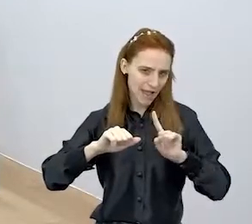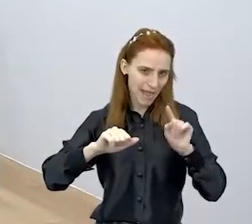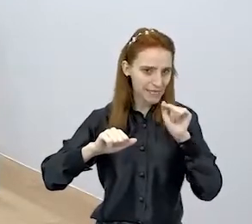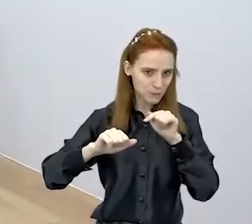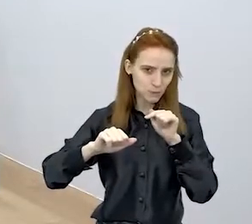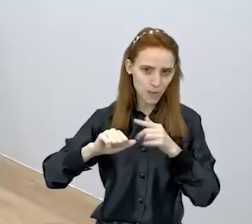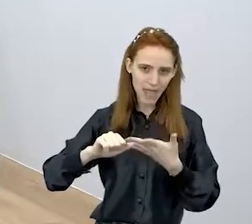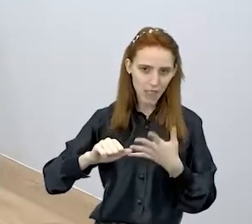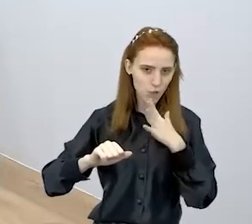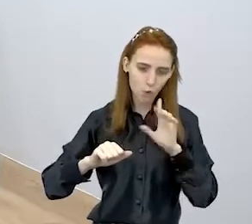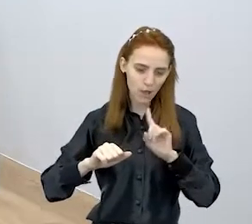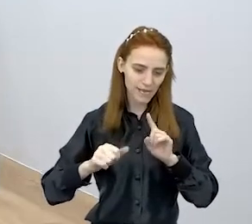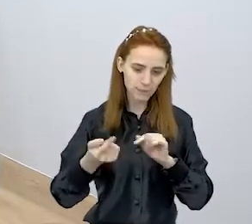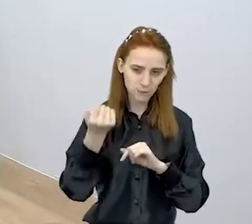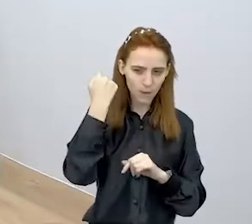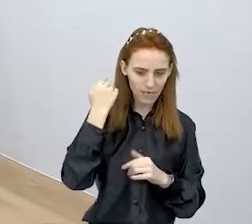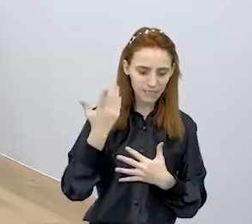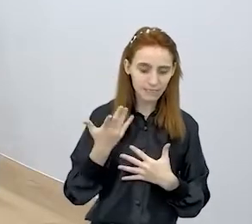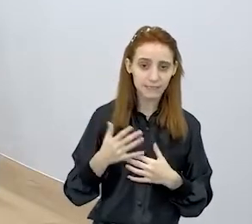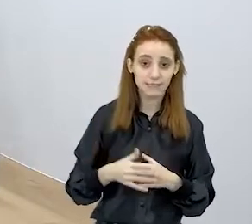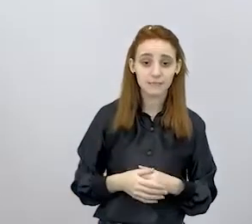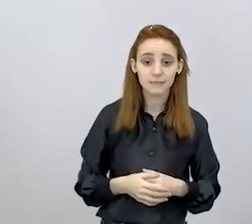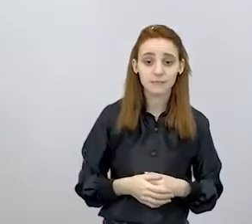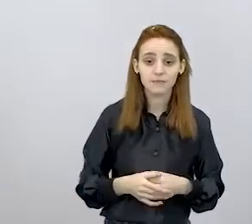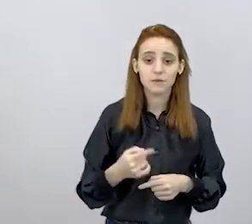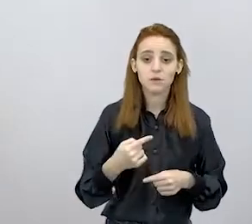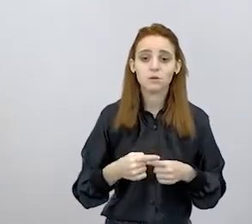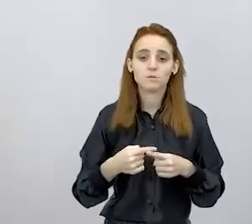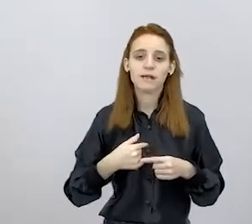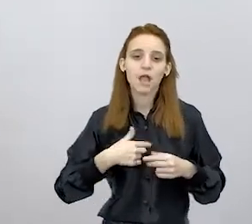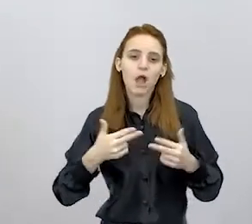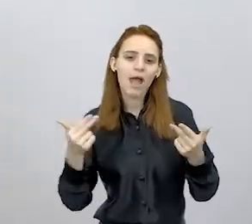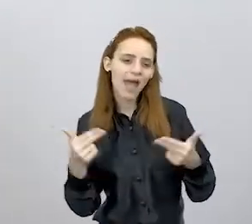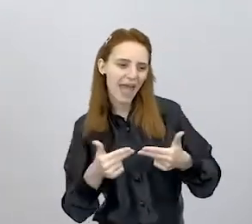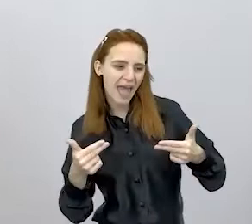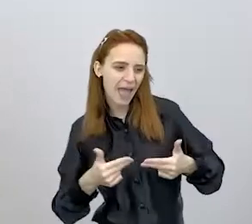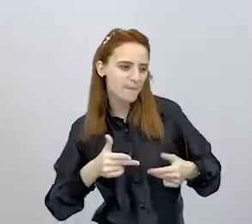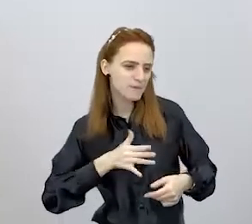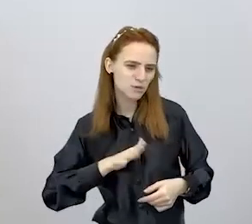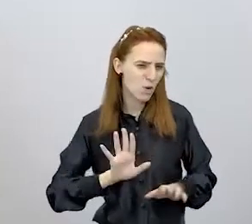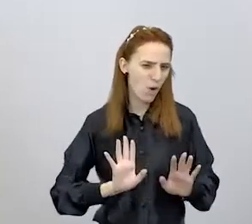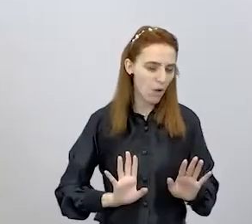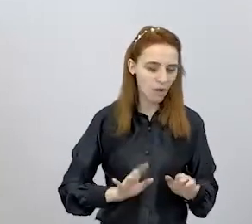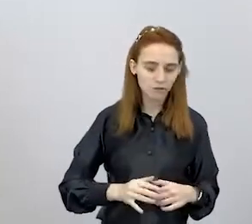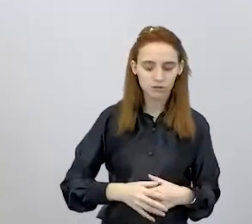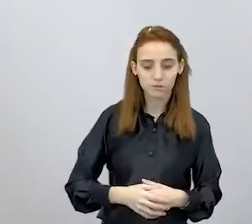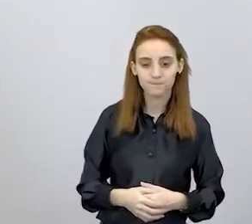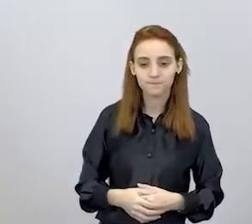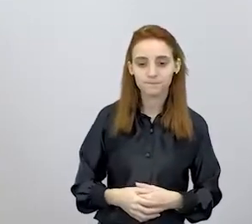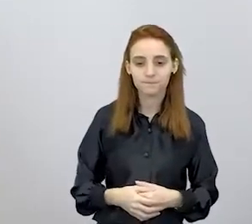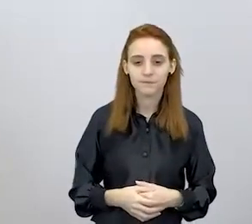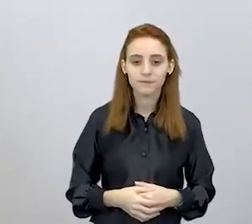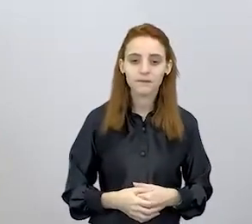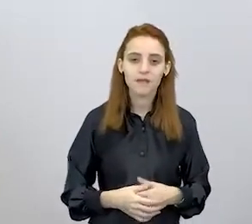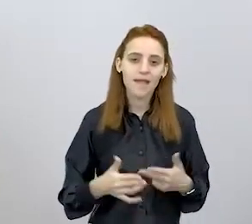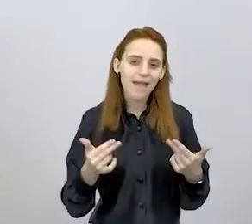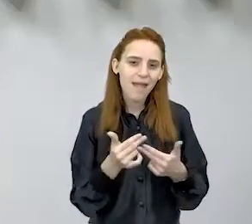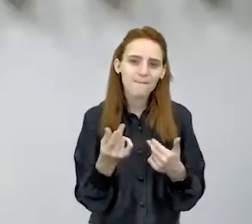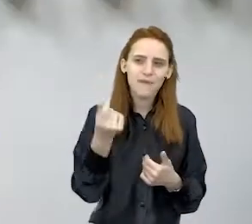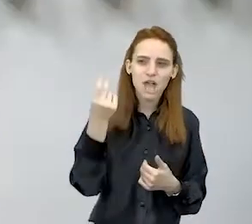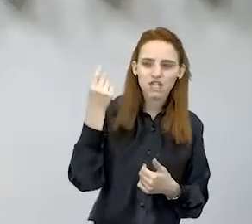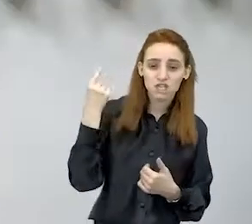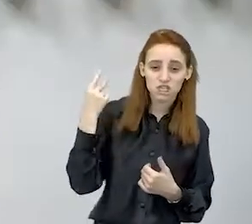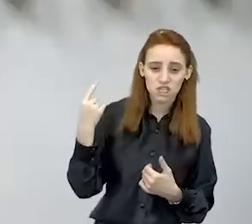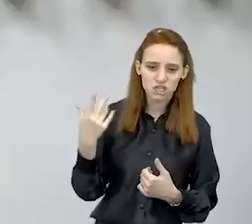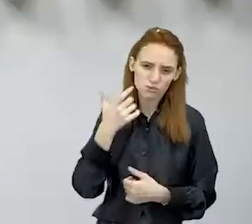dele, não, porque eu gosto de rap, eu gosto do Racionais MCs, né? O pessoal da velha guarda, Taíde, Isso que eu ia falar, nós somos